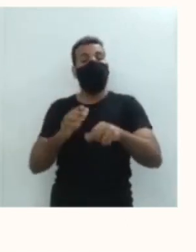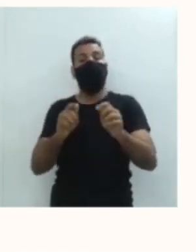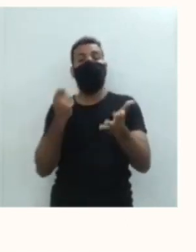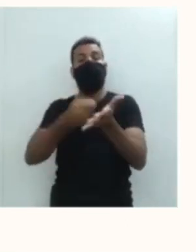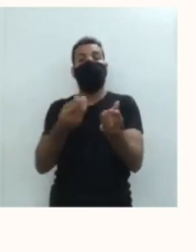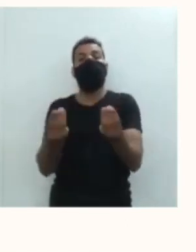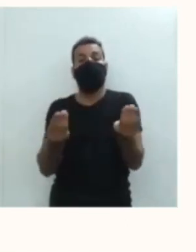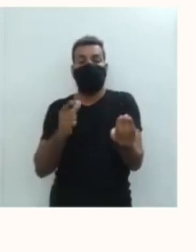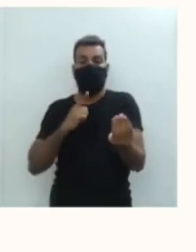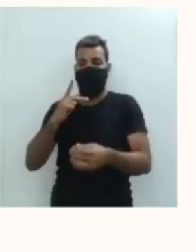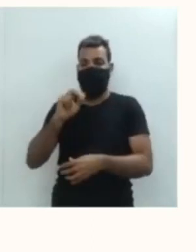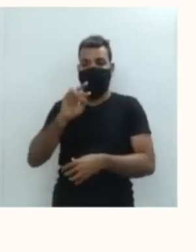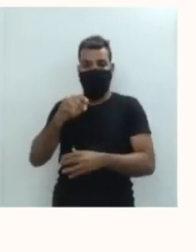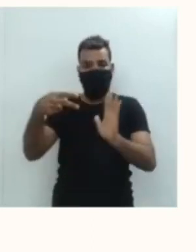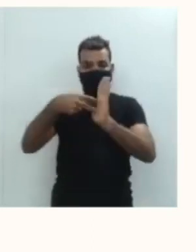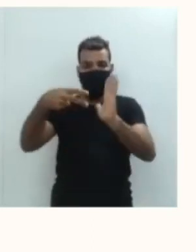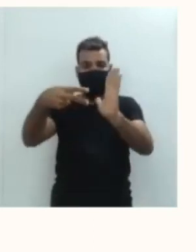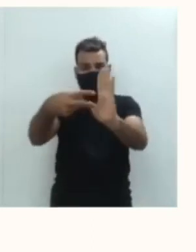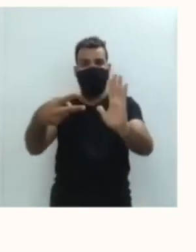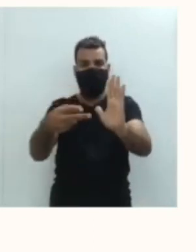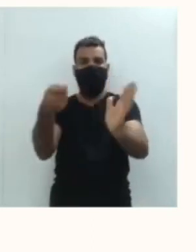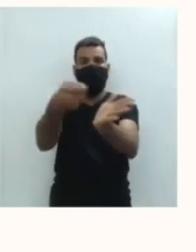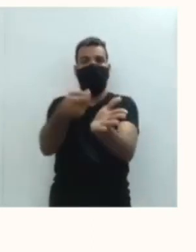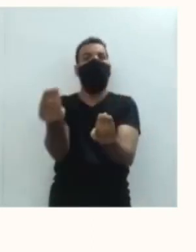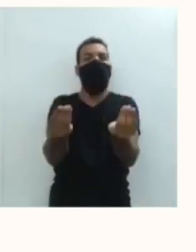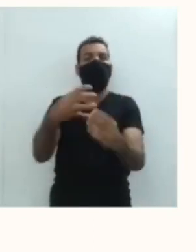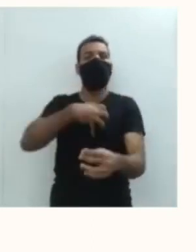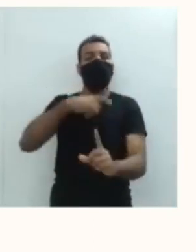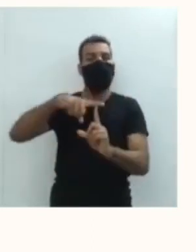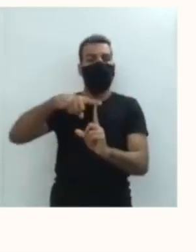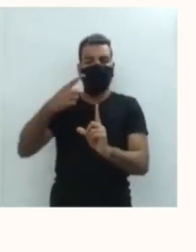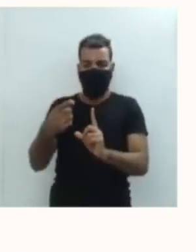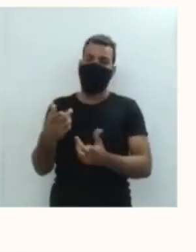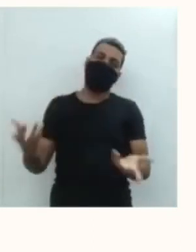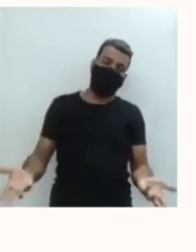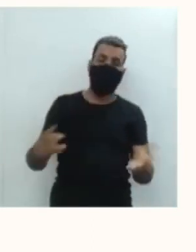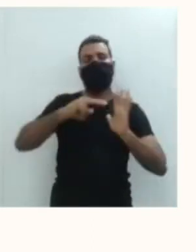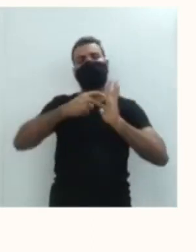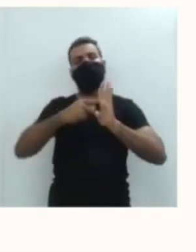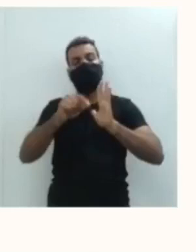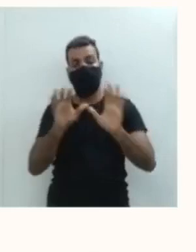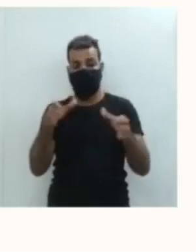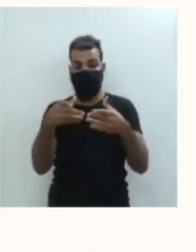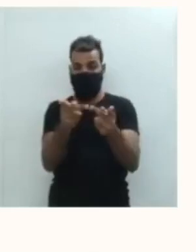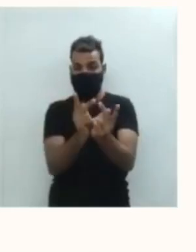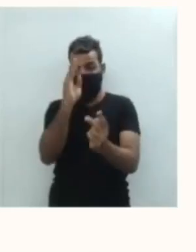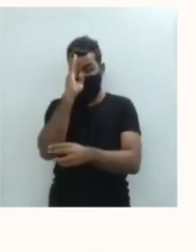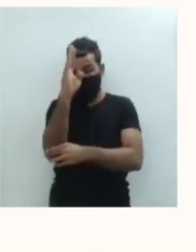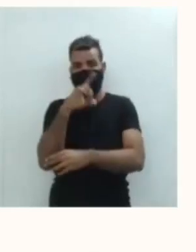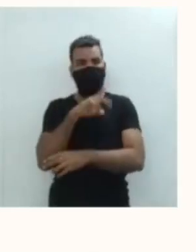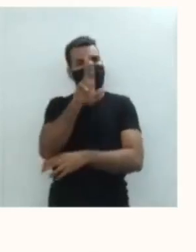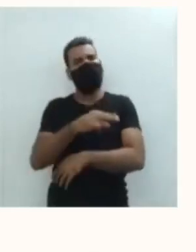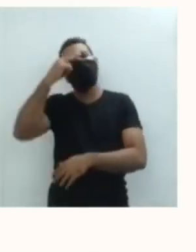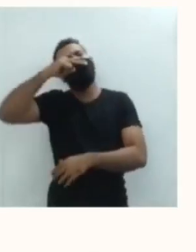pagamento através do parente dos pontos dos pontos forma de pagamento Então significa dizer que a nossa classe prato principal vai usar